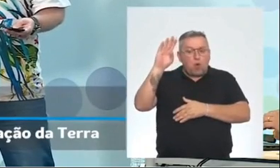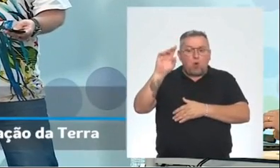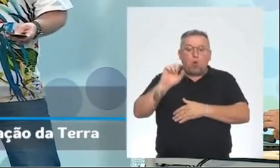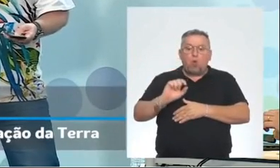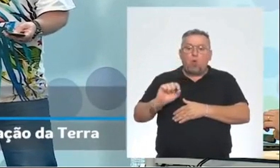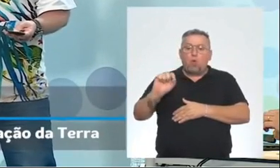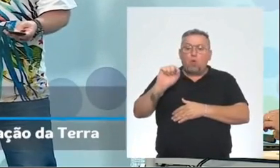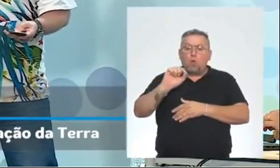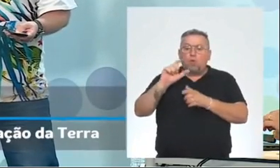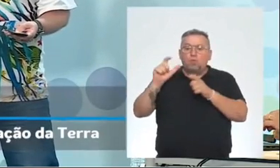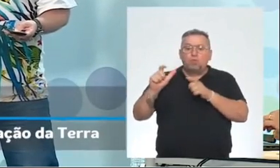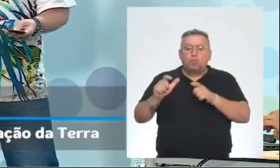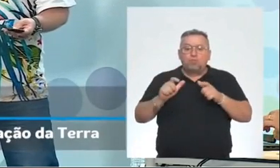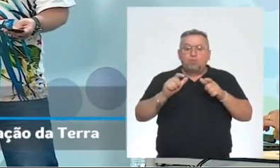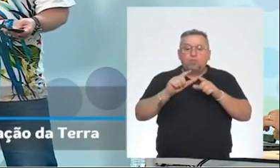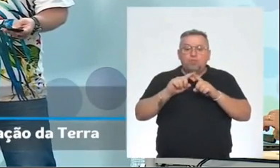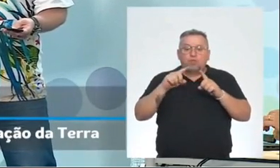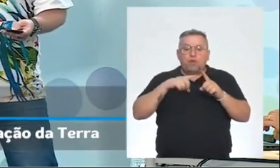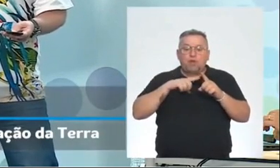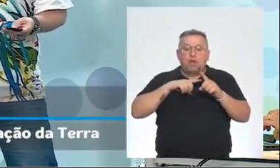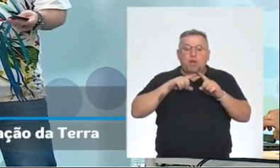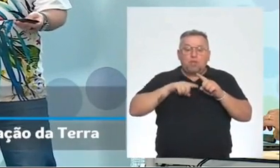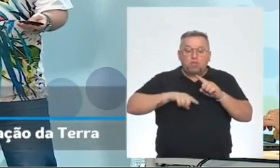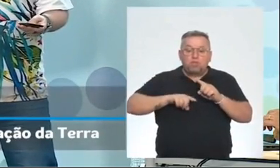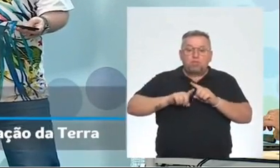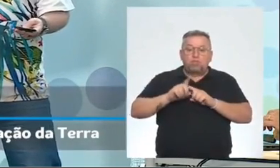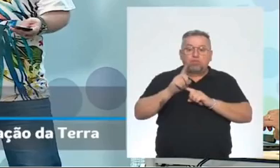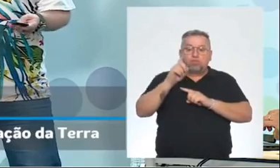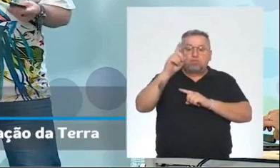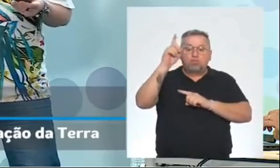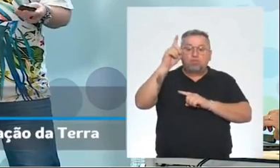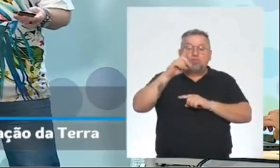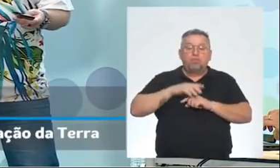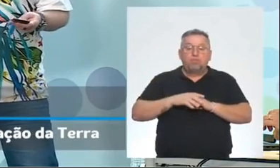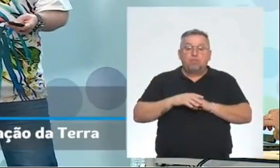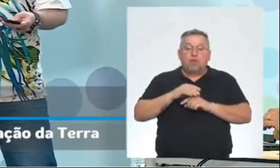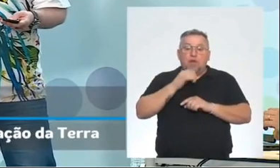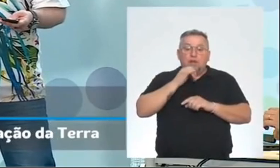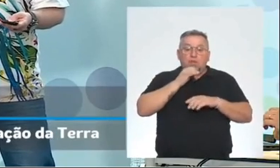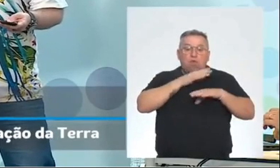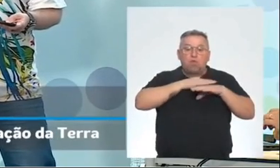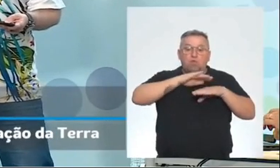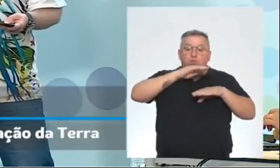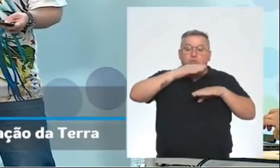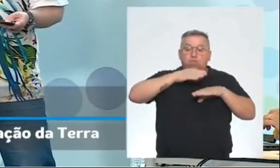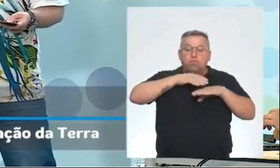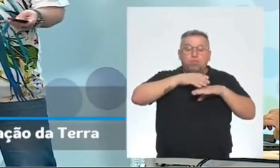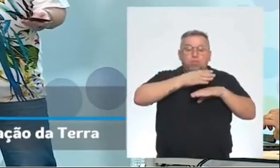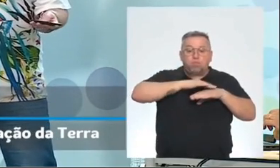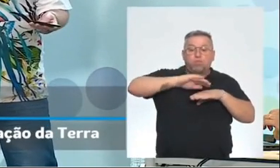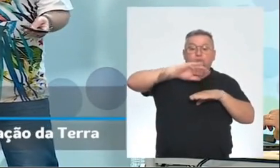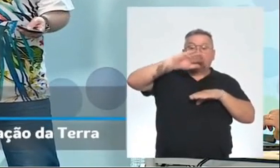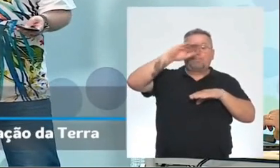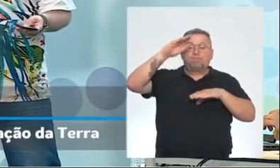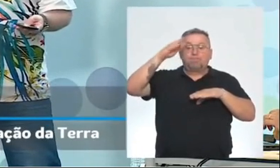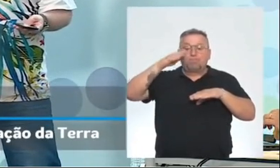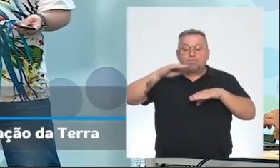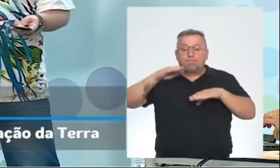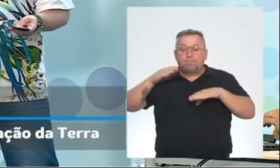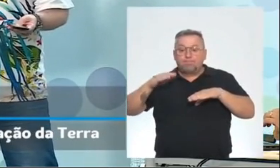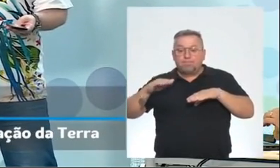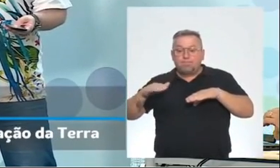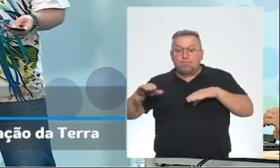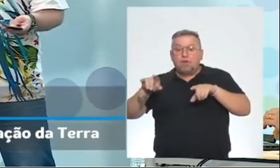em regiões com altitudes, que é o caso, por exemplo, de morros, montanhas, né, e até regiões de